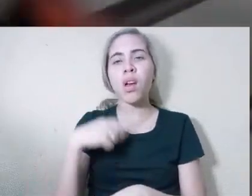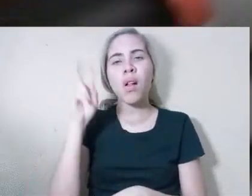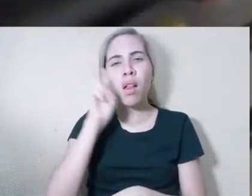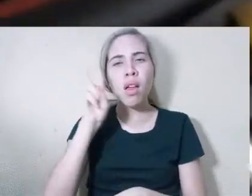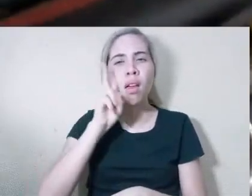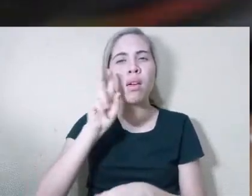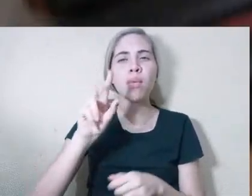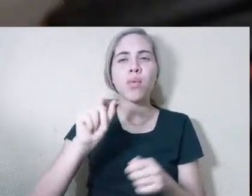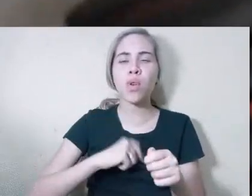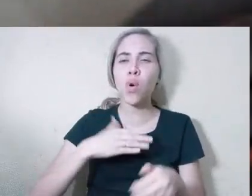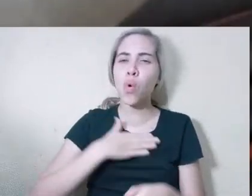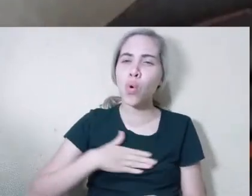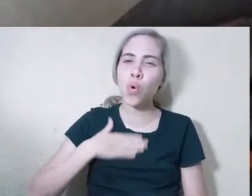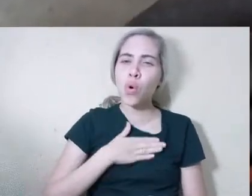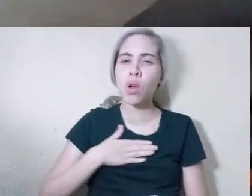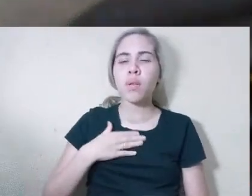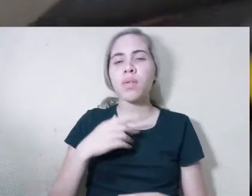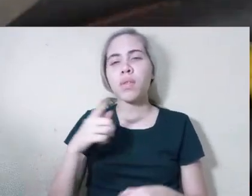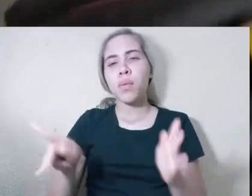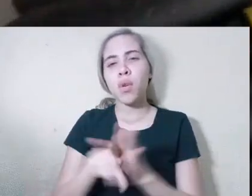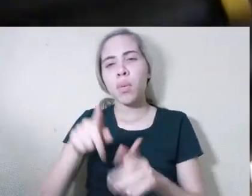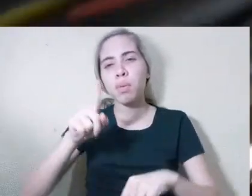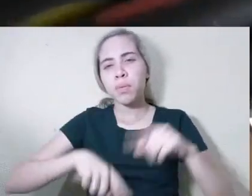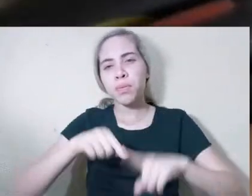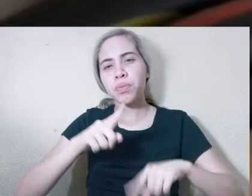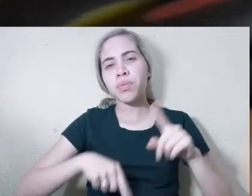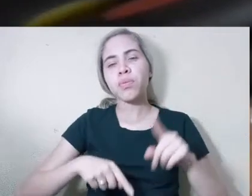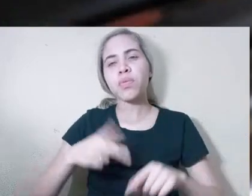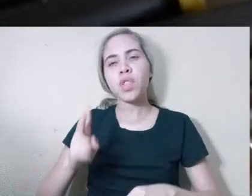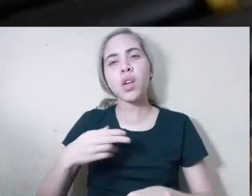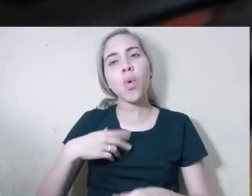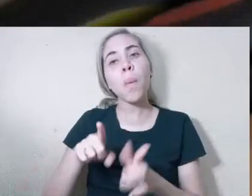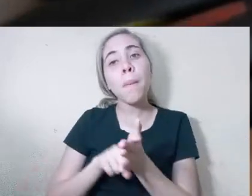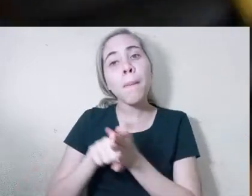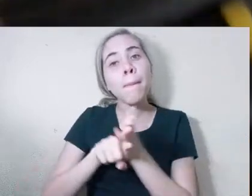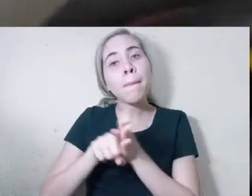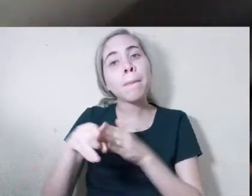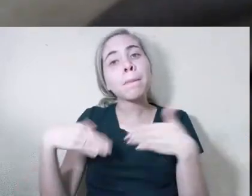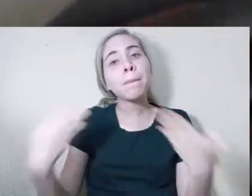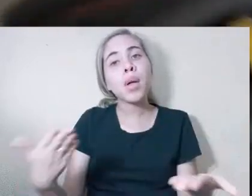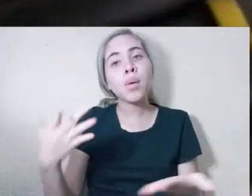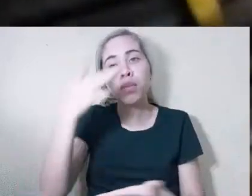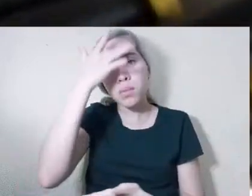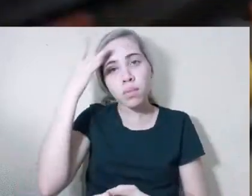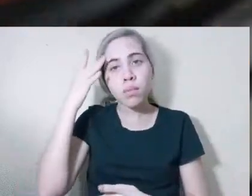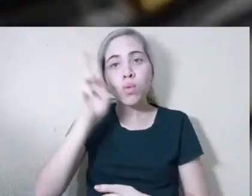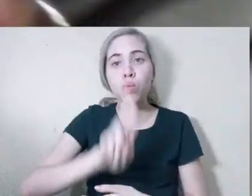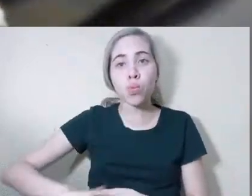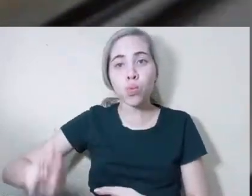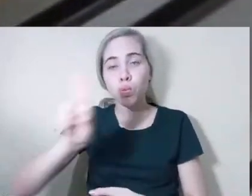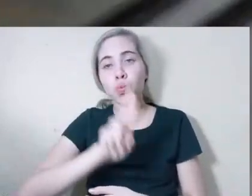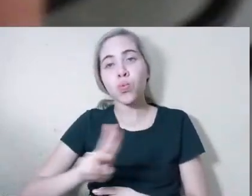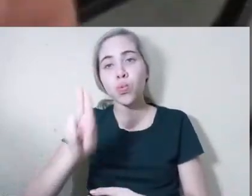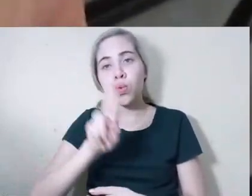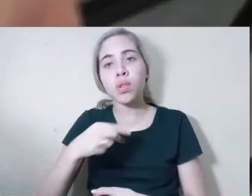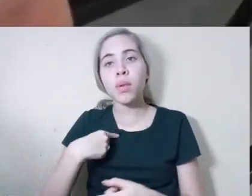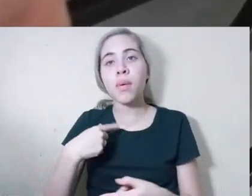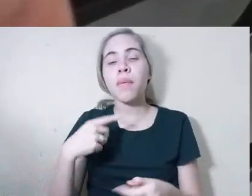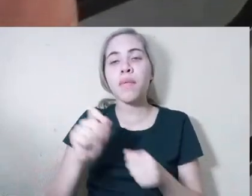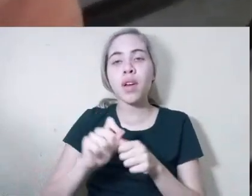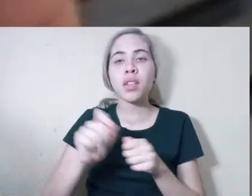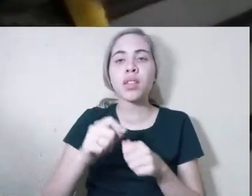lembro que quando eu fui atirador, eu gostava de, como eu sempre gostei de ferramenta, eu pesquisava quais ferramentas que o pessoal usava,